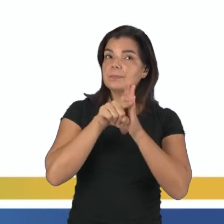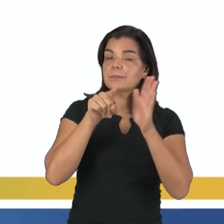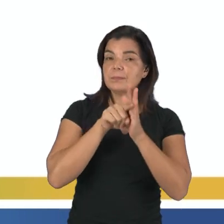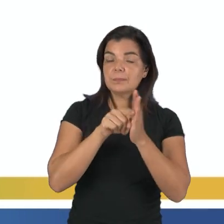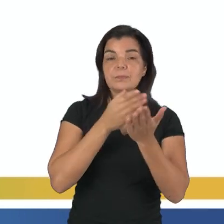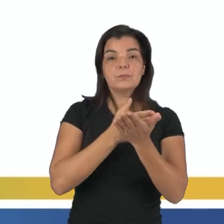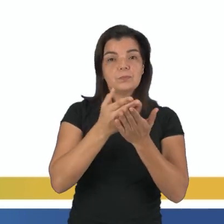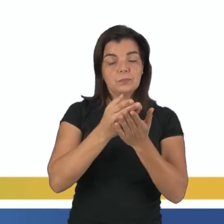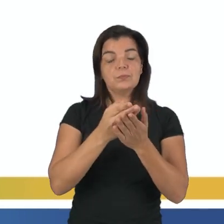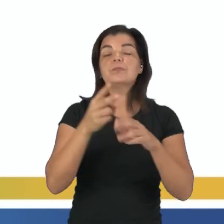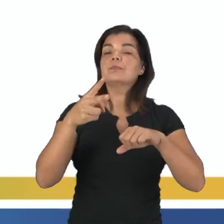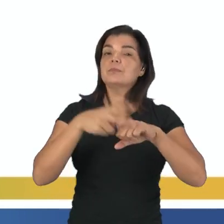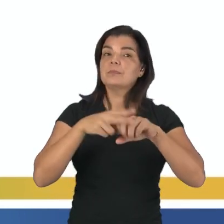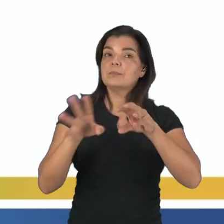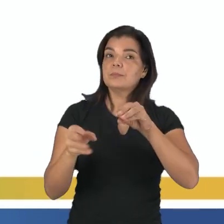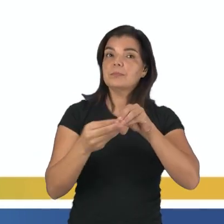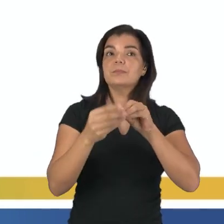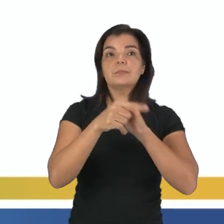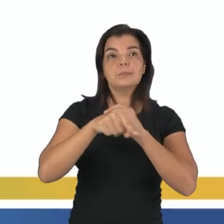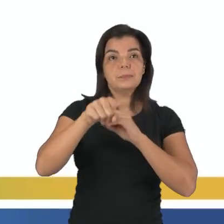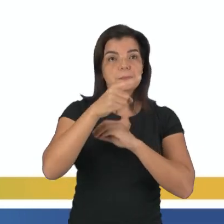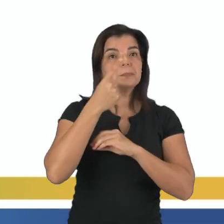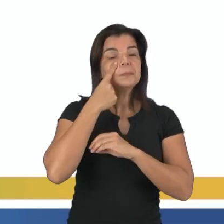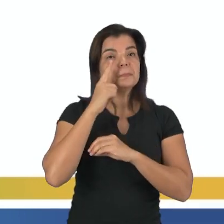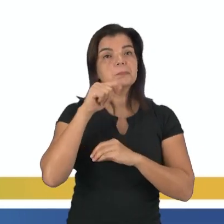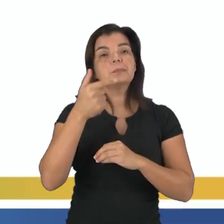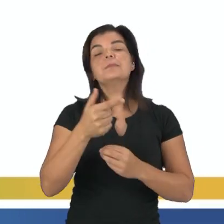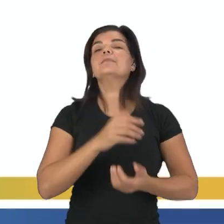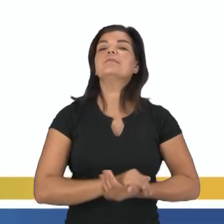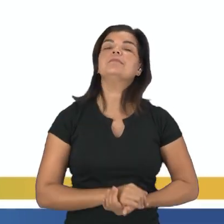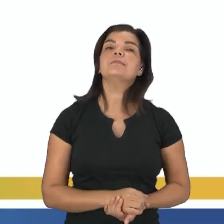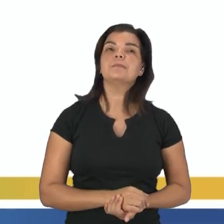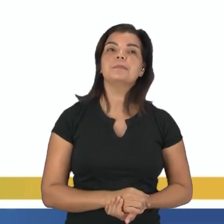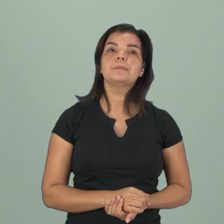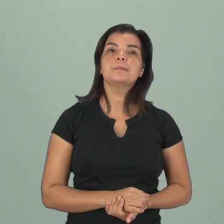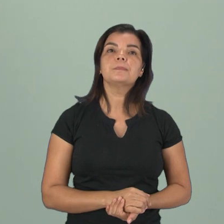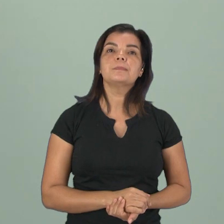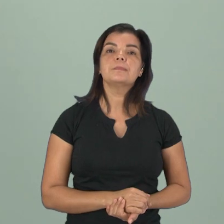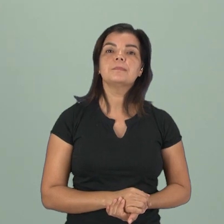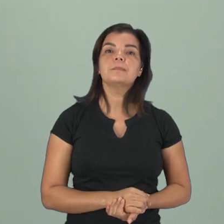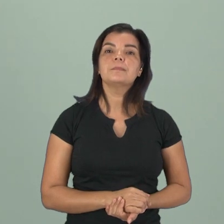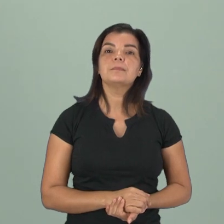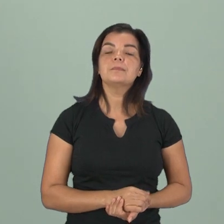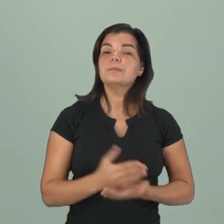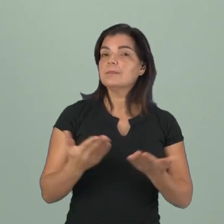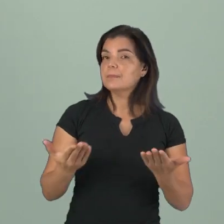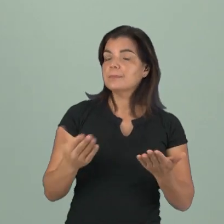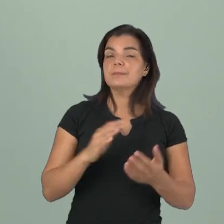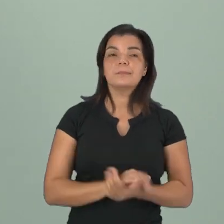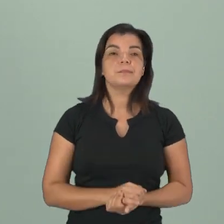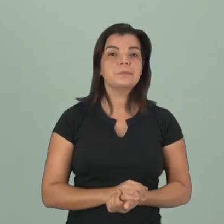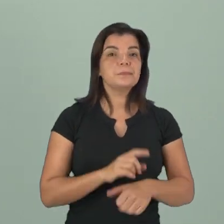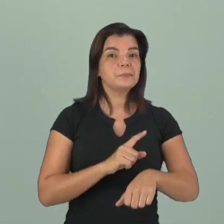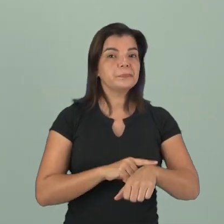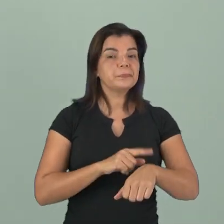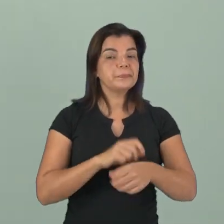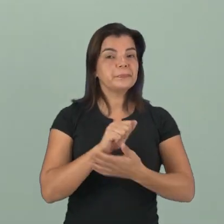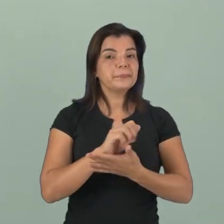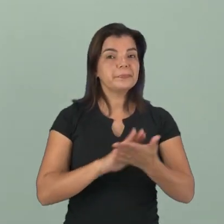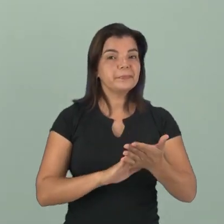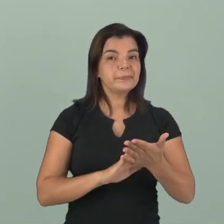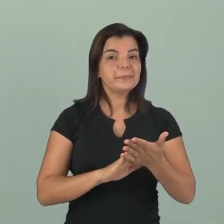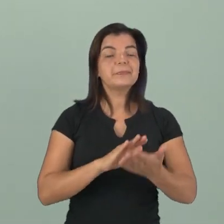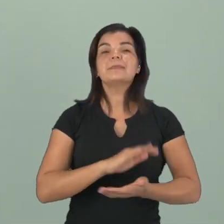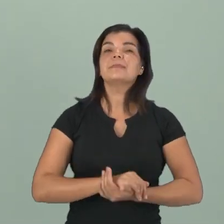verbo auxiliar, né? Então, depois vocês podem dar uma olhadinha aí nessas construções. E, finalmente, chegamos no nosso